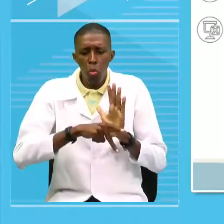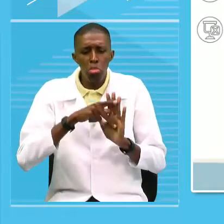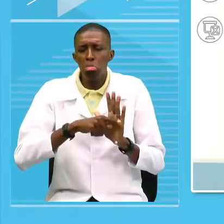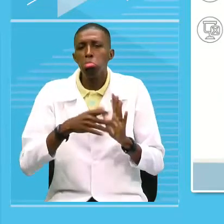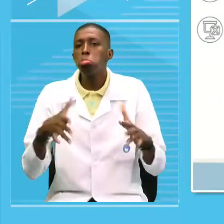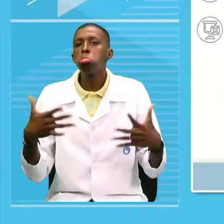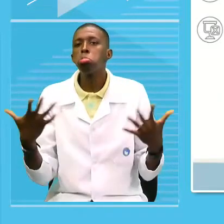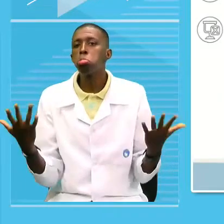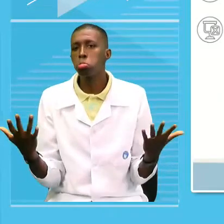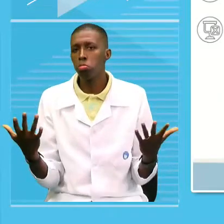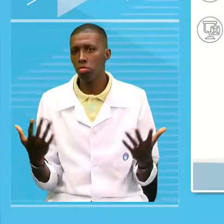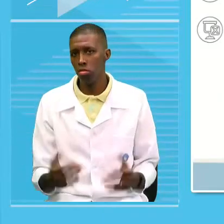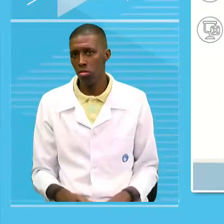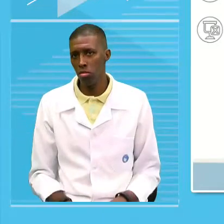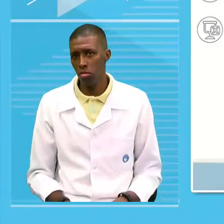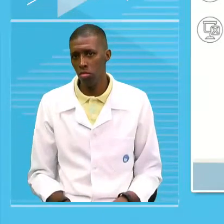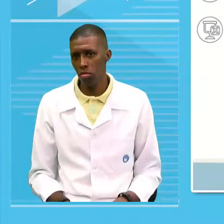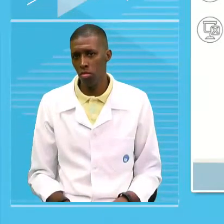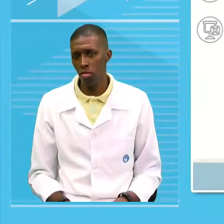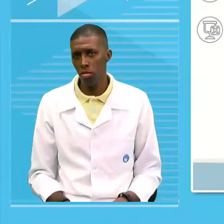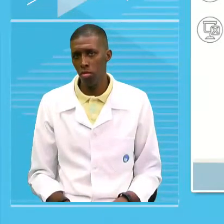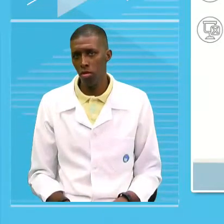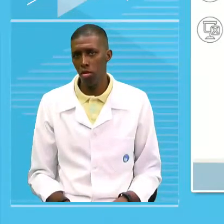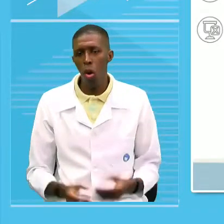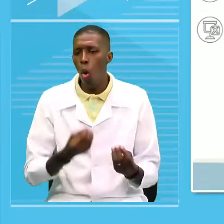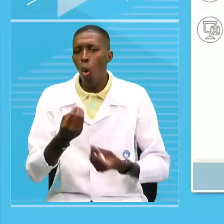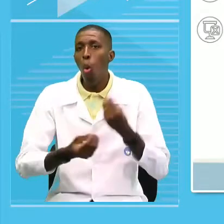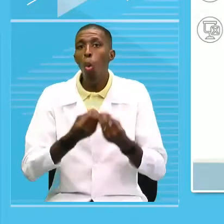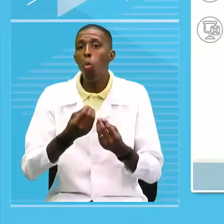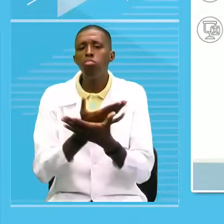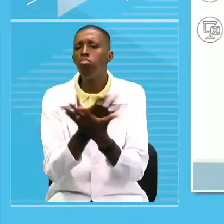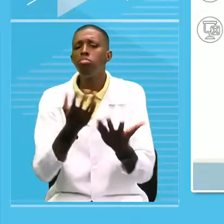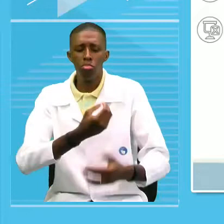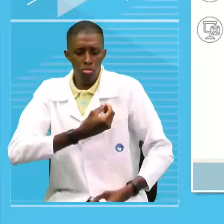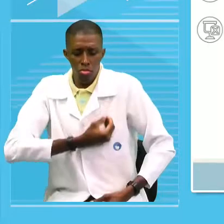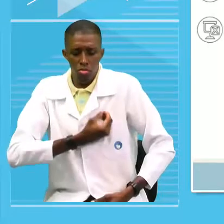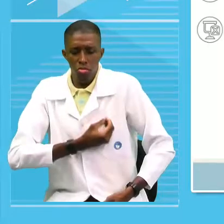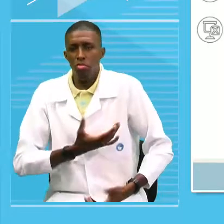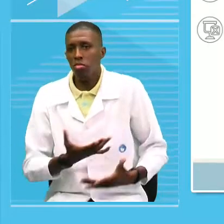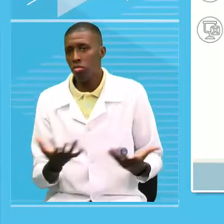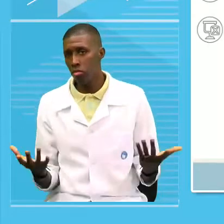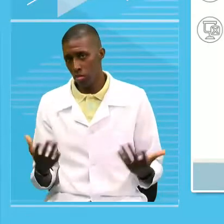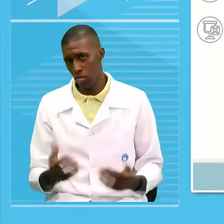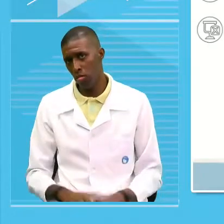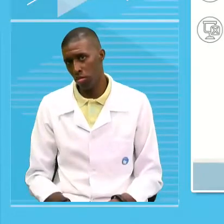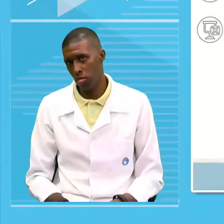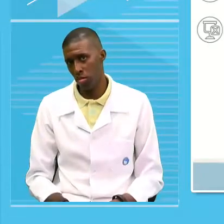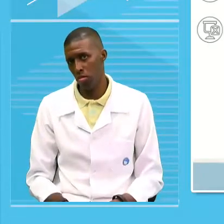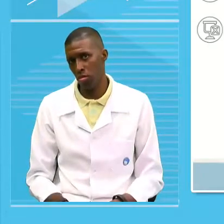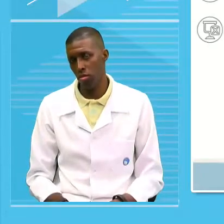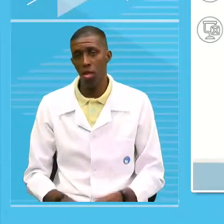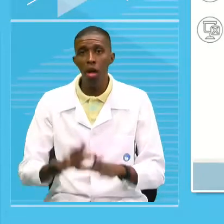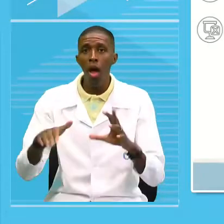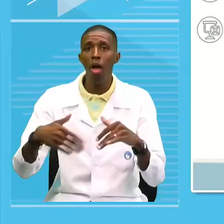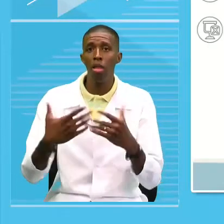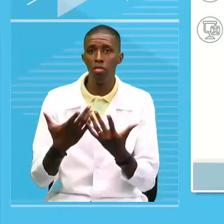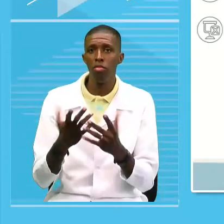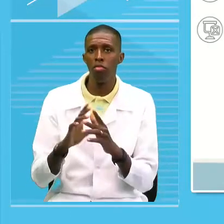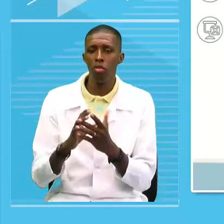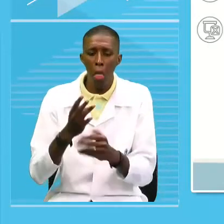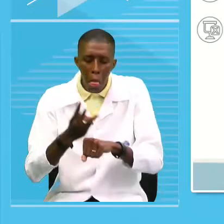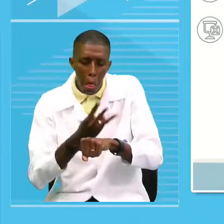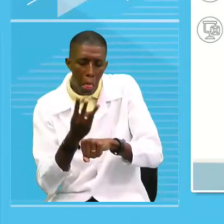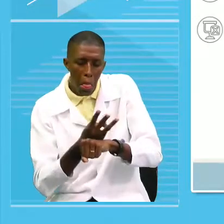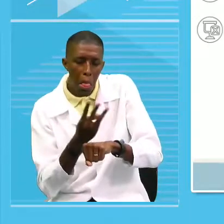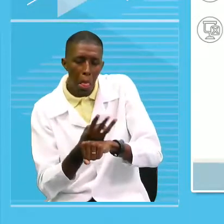desativam aquelas notificações do seu WhatsApp do seu Instagram porque isso também atrapalha gente imagina tu tá aqui assistindo